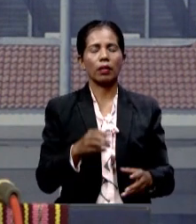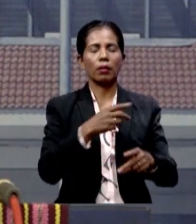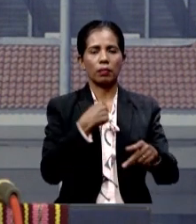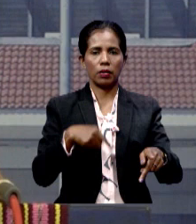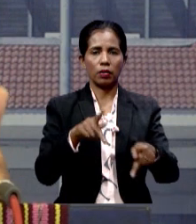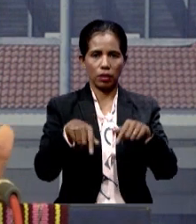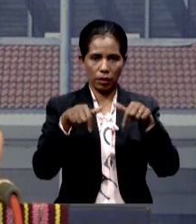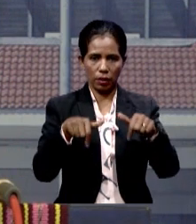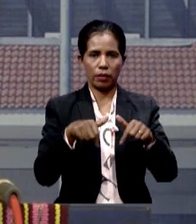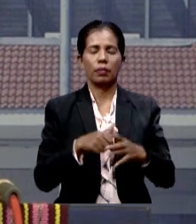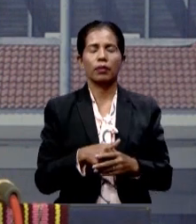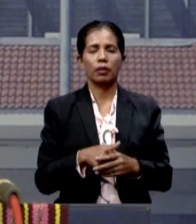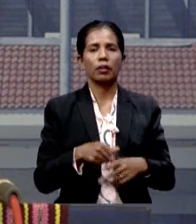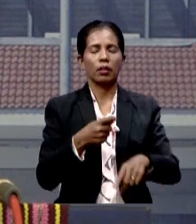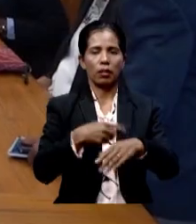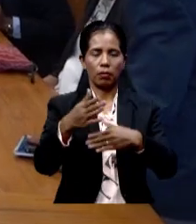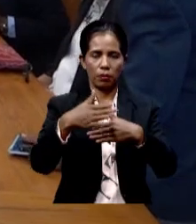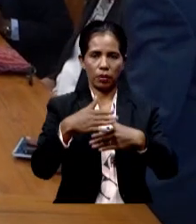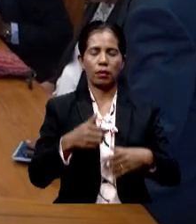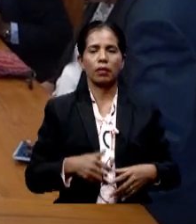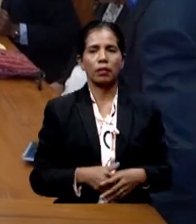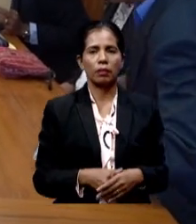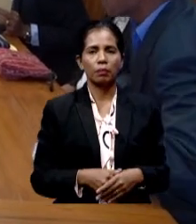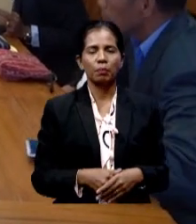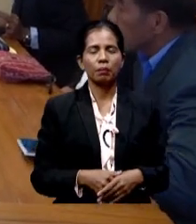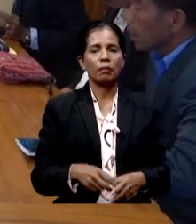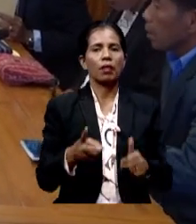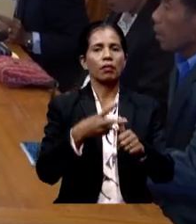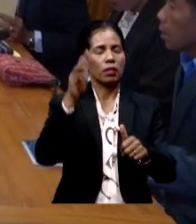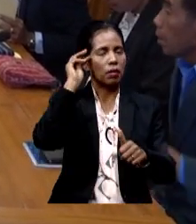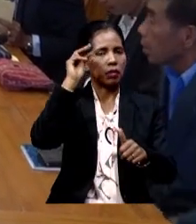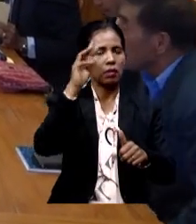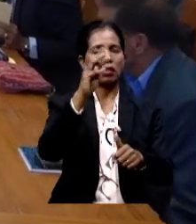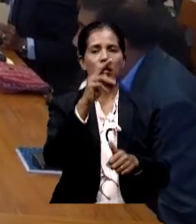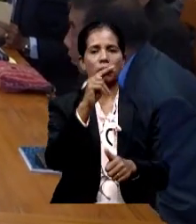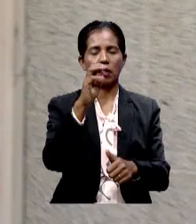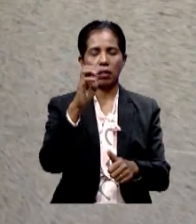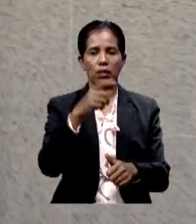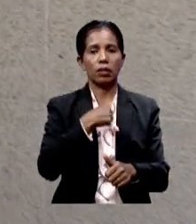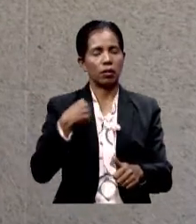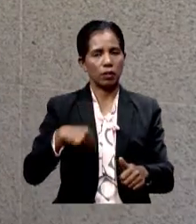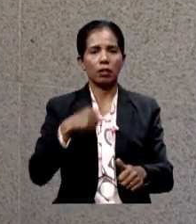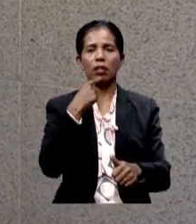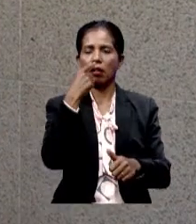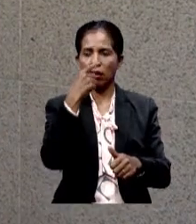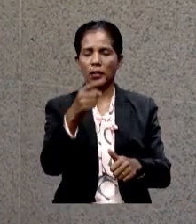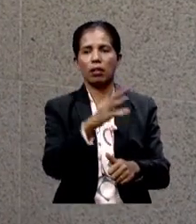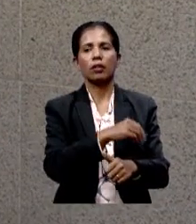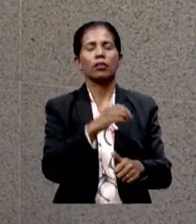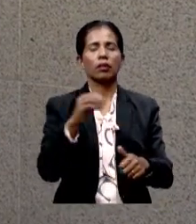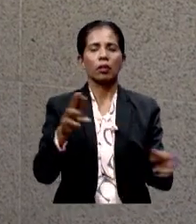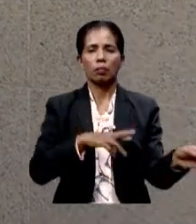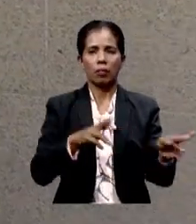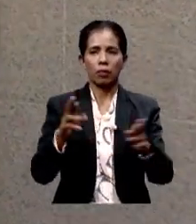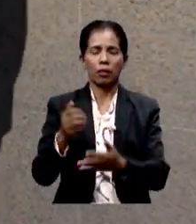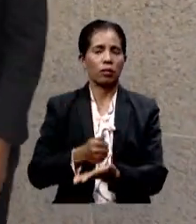da NE e a tempo para que Laran. Vice-ministro de Negócios Estrangeiros República Popular China Hateten, China pronto apoio